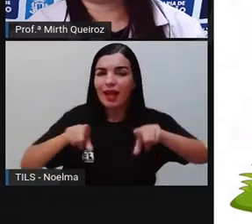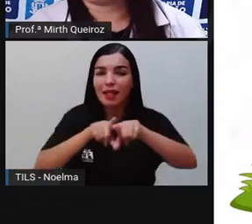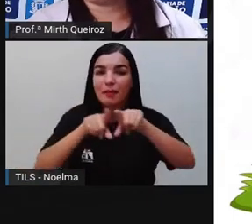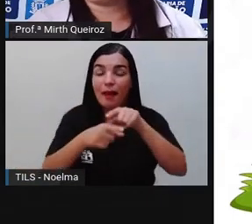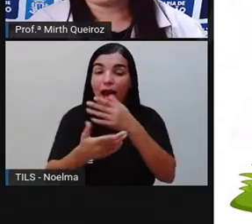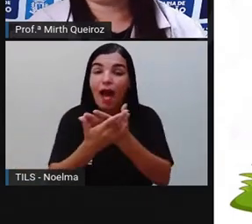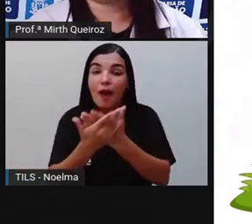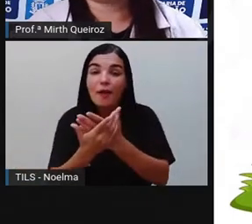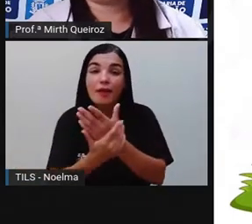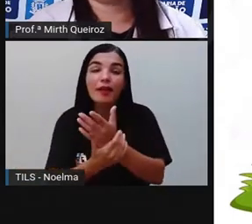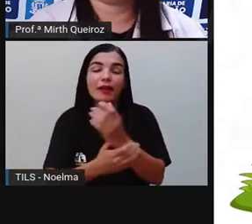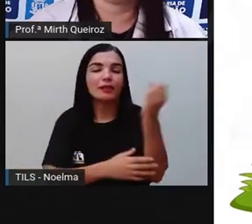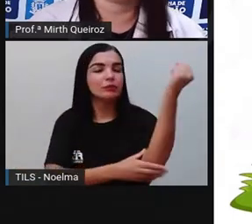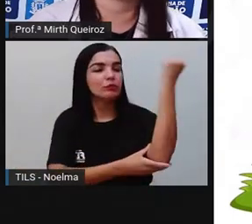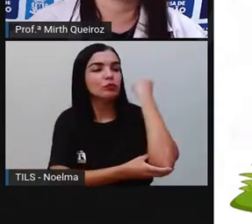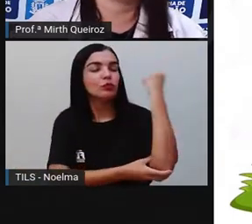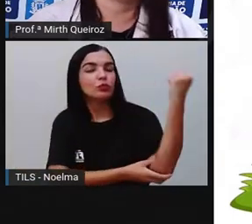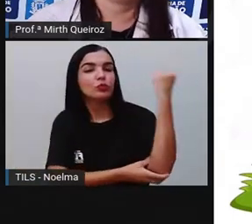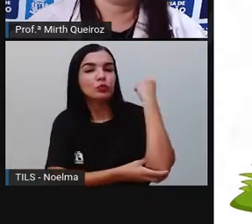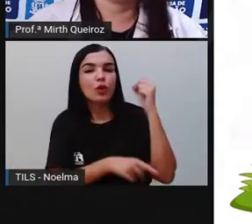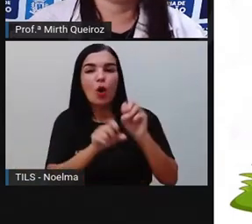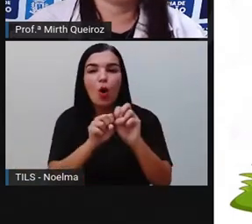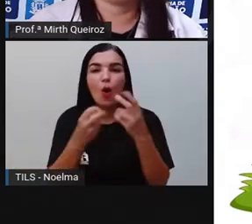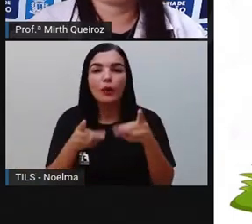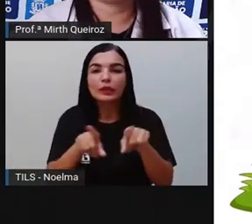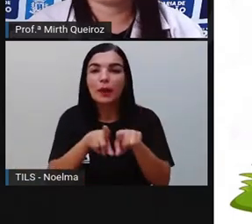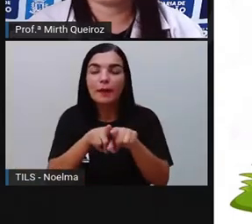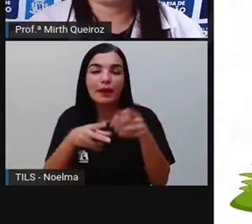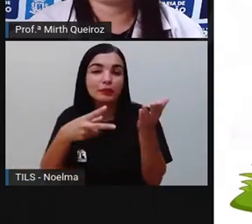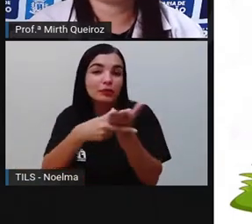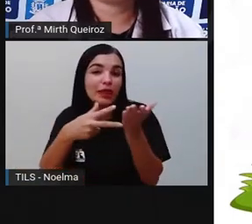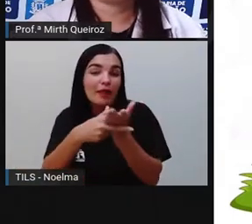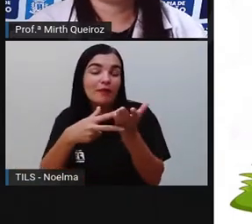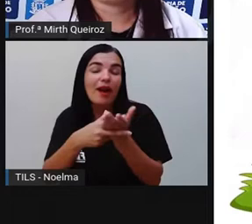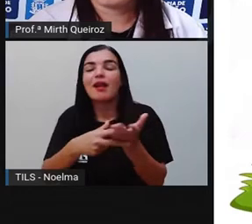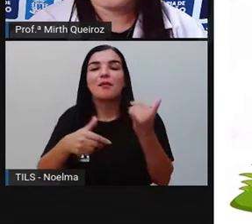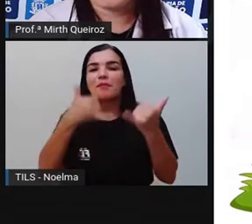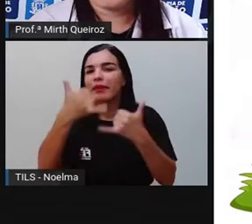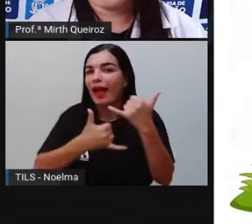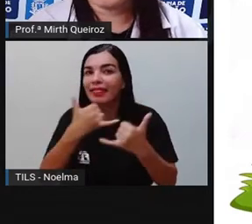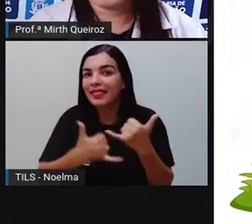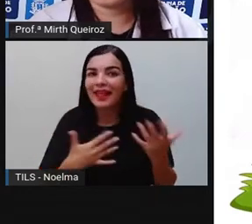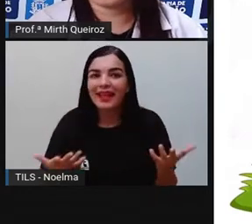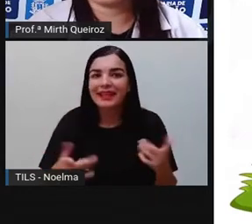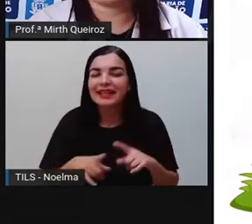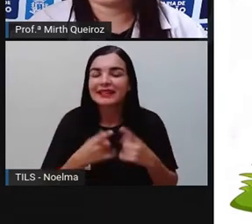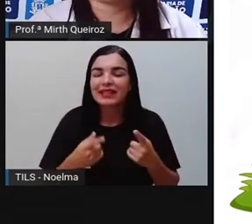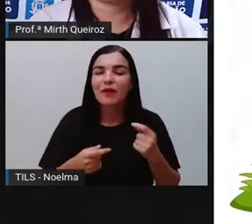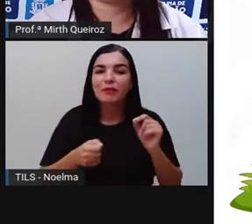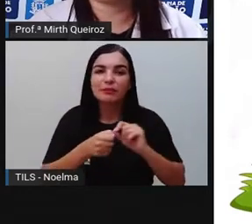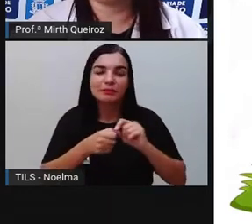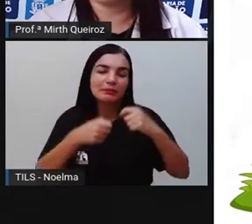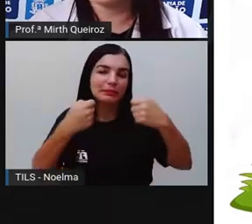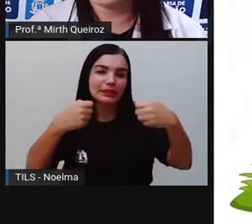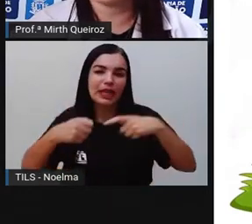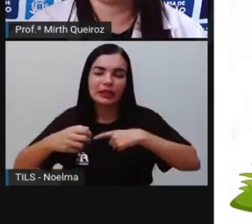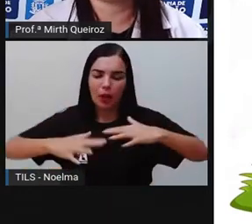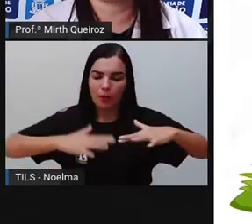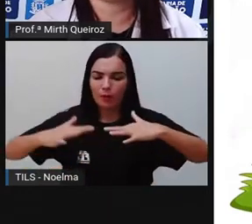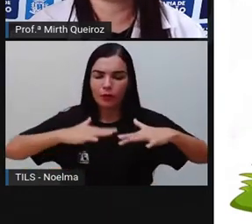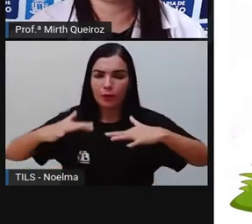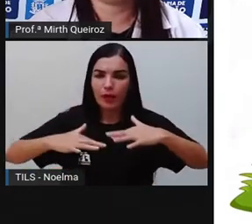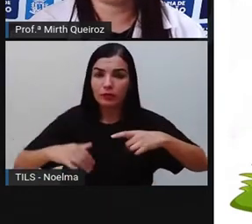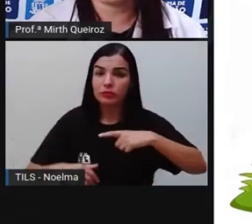mesmo no horário do intervalo, né? As brincadeiras que exigem movimento são